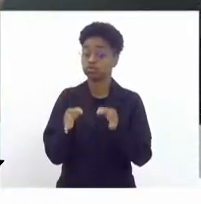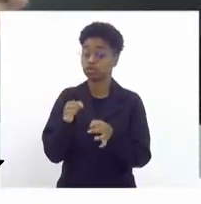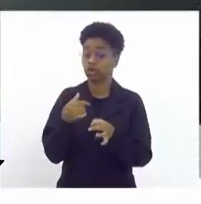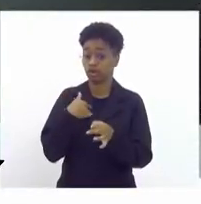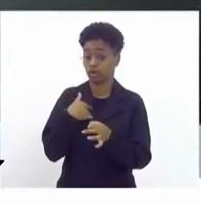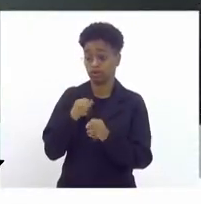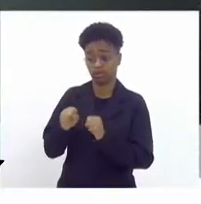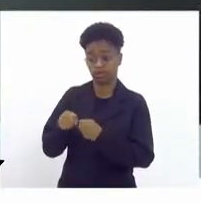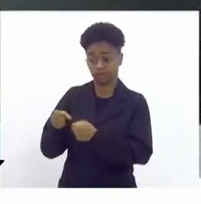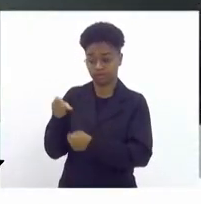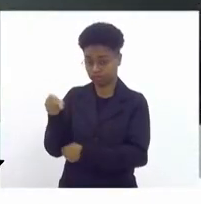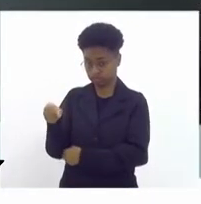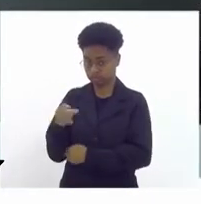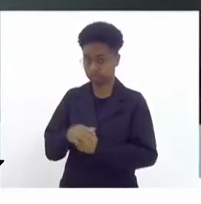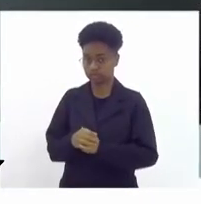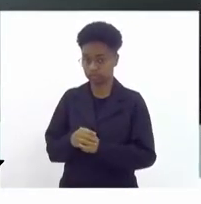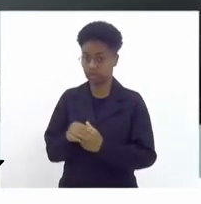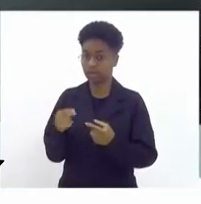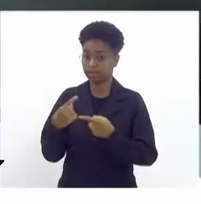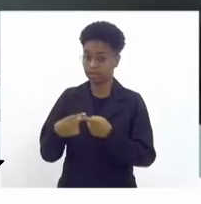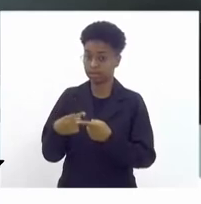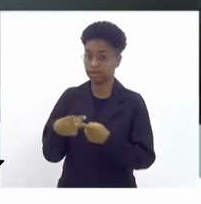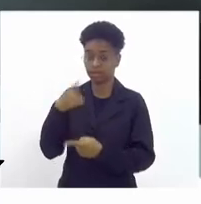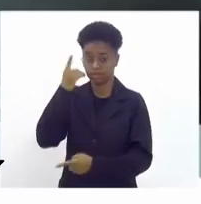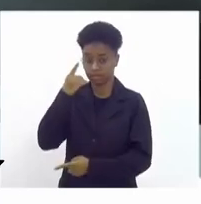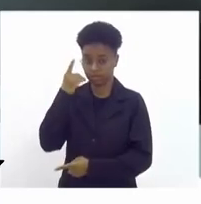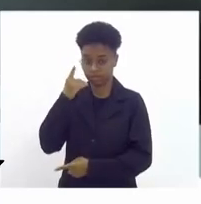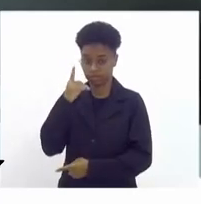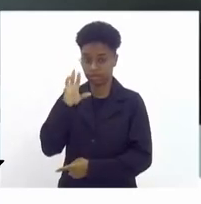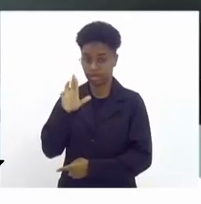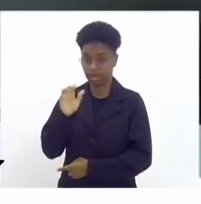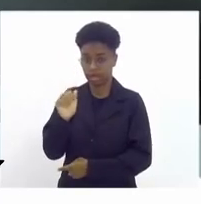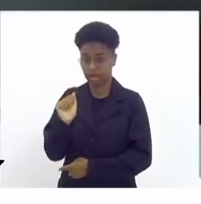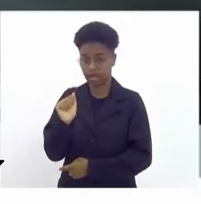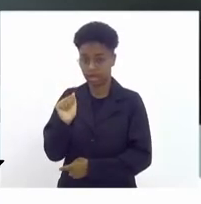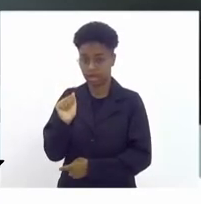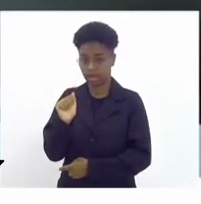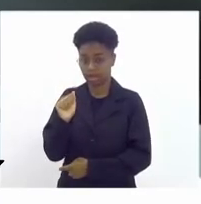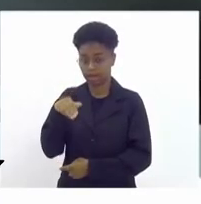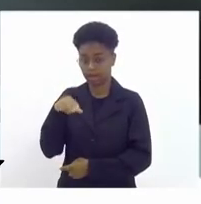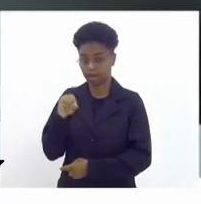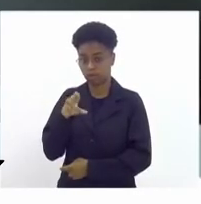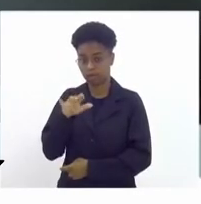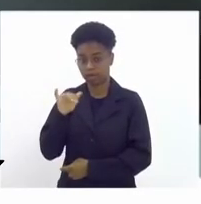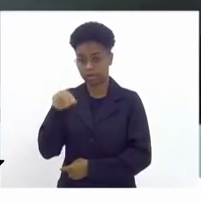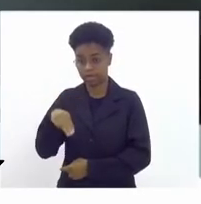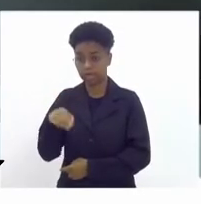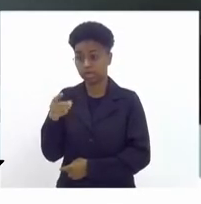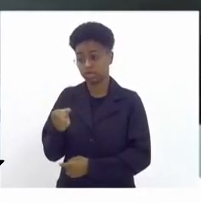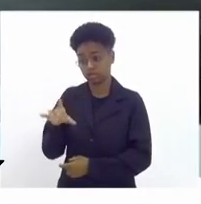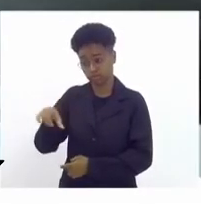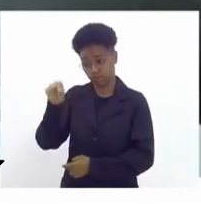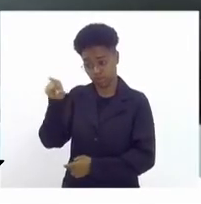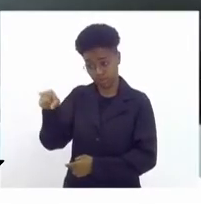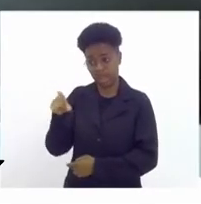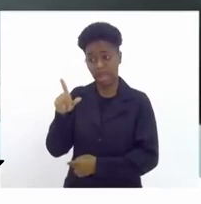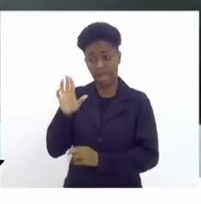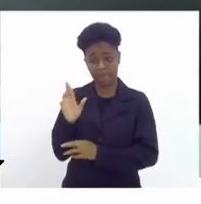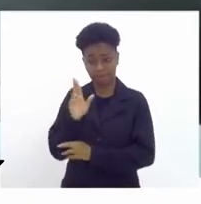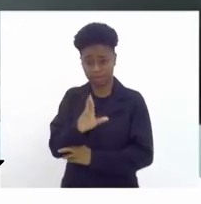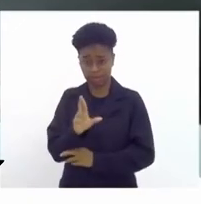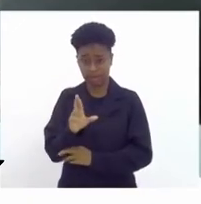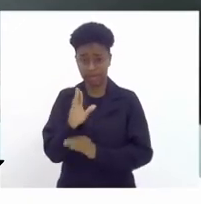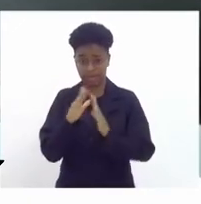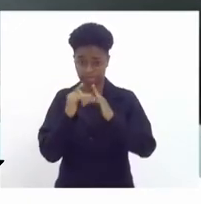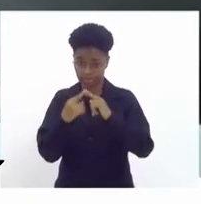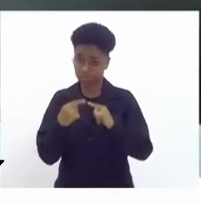sua defesa, o deputado Amorim elegeu o Márcio Pacheco representando o clero, eu discordei, disse que era a Vossa Excelência,